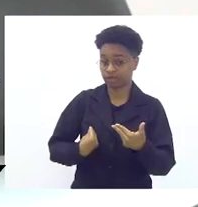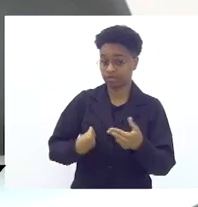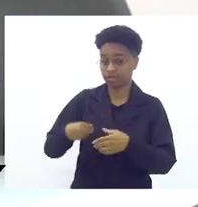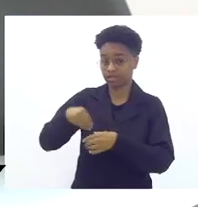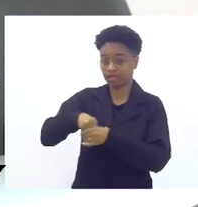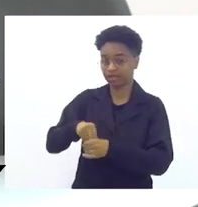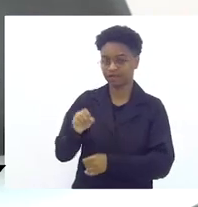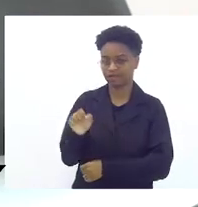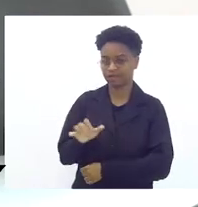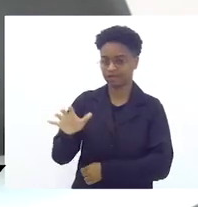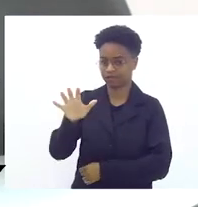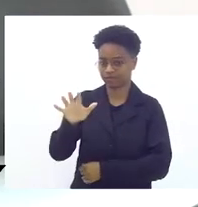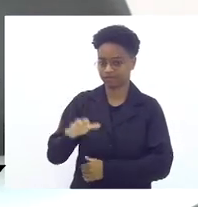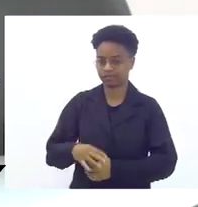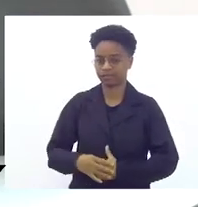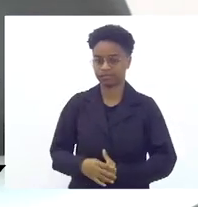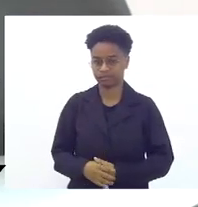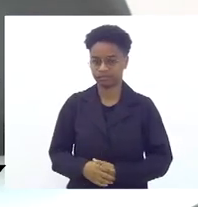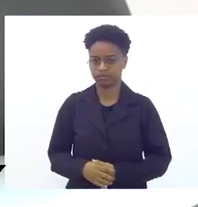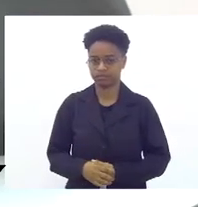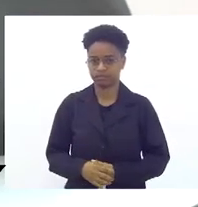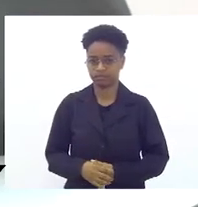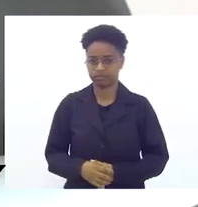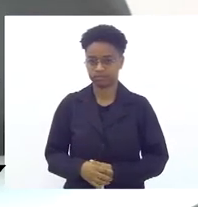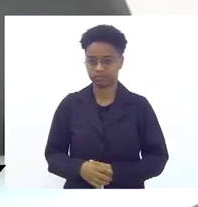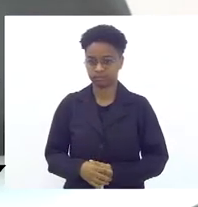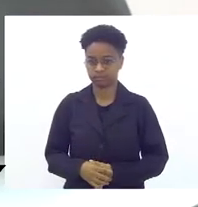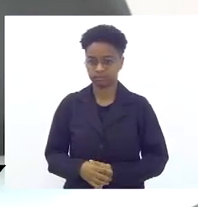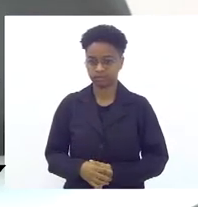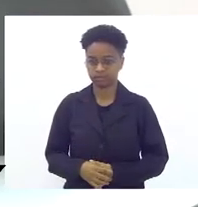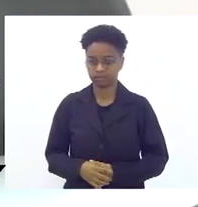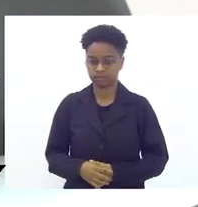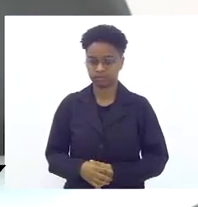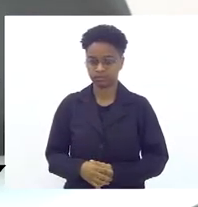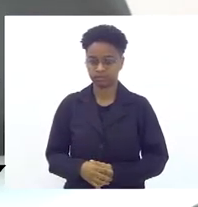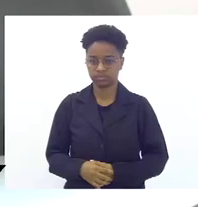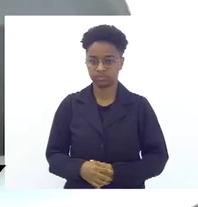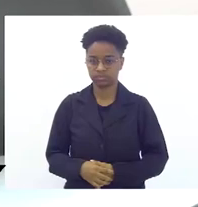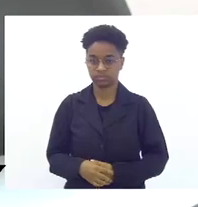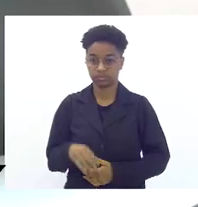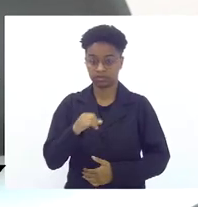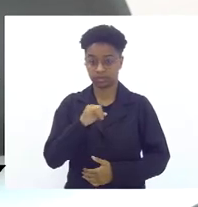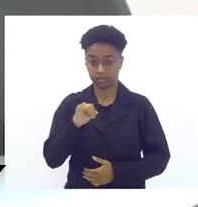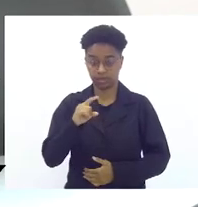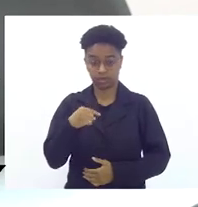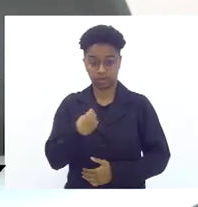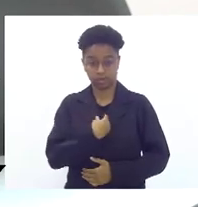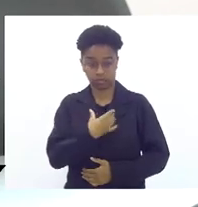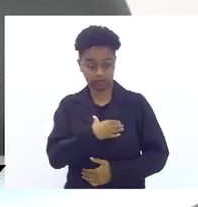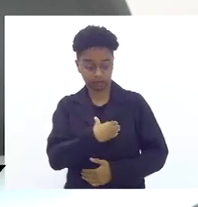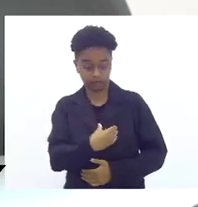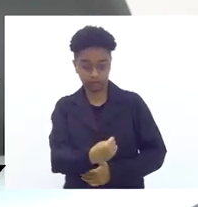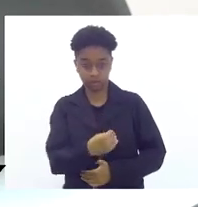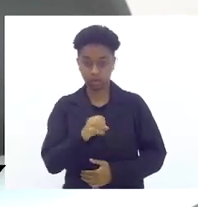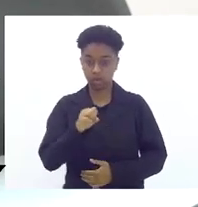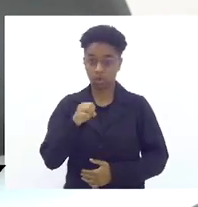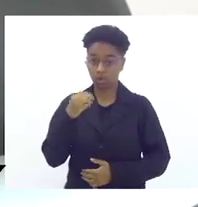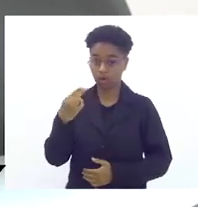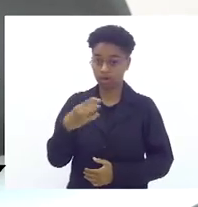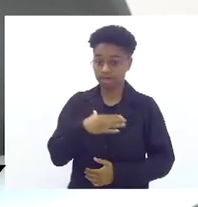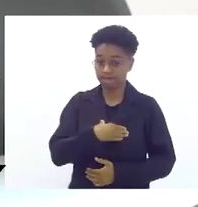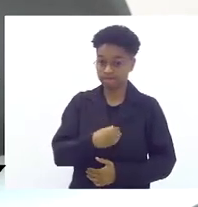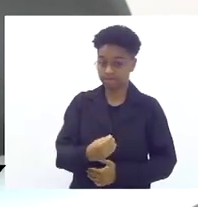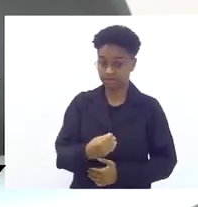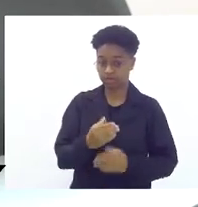favela quando nossos filhos ou filhos de vizinhos quando eles